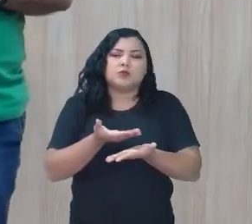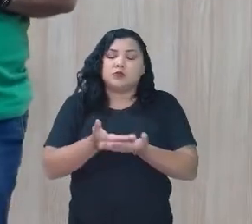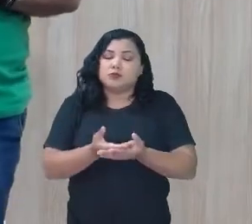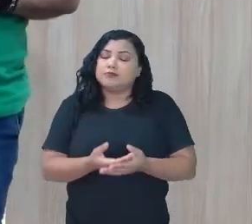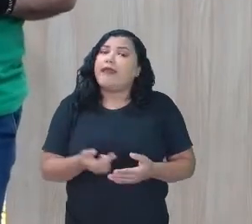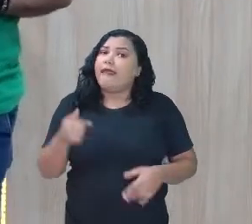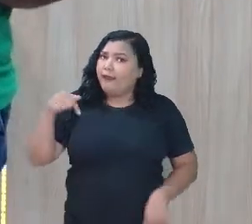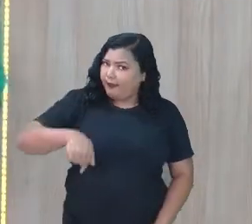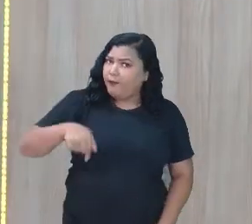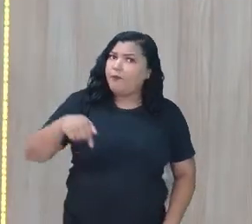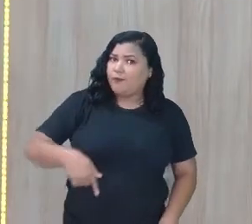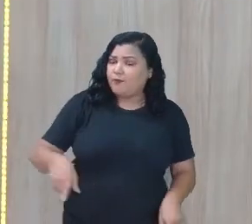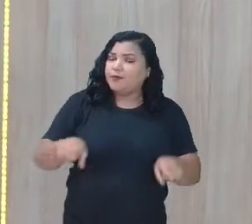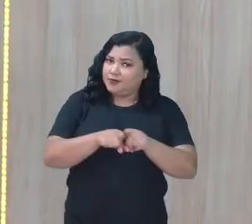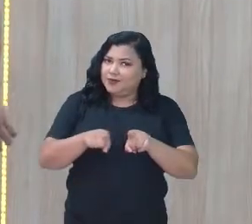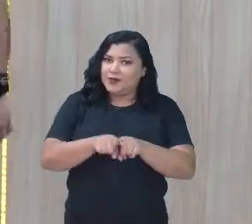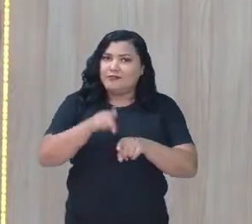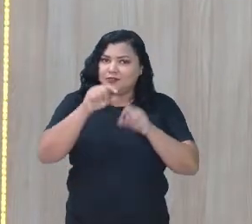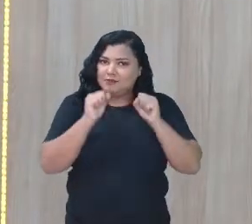hoje que a gente está